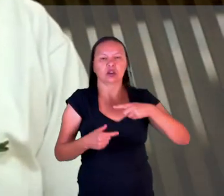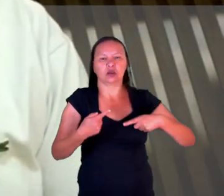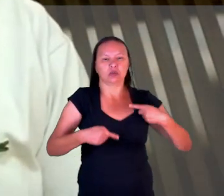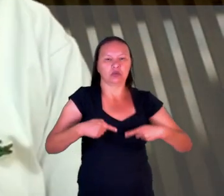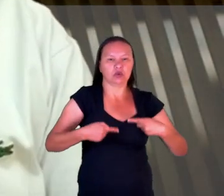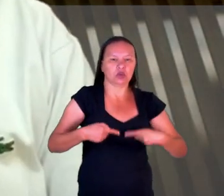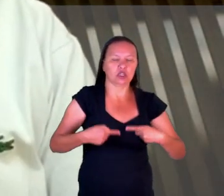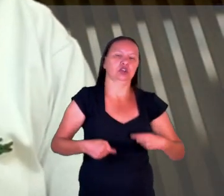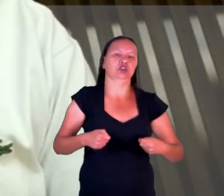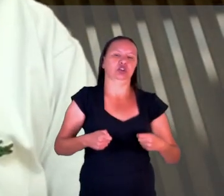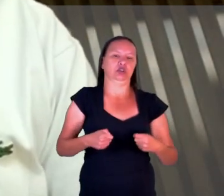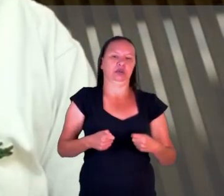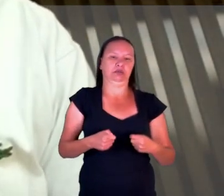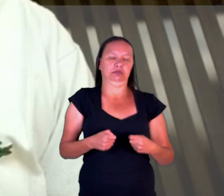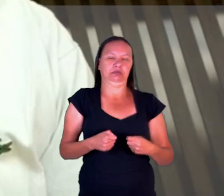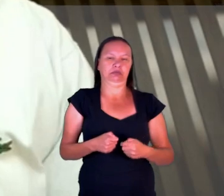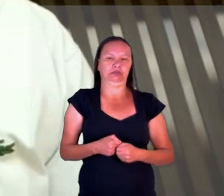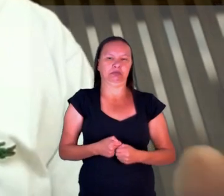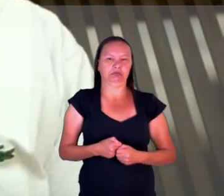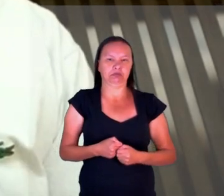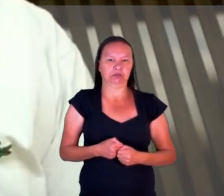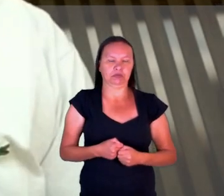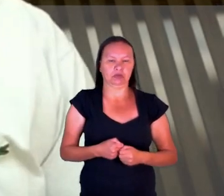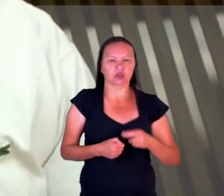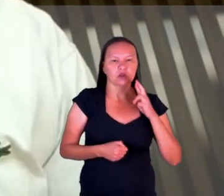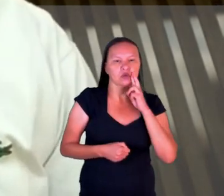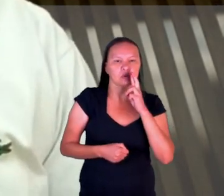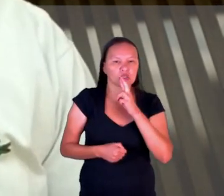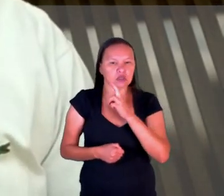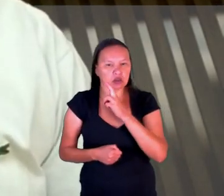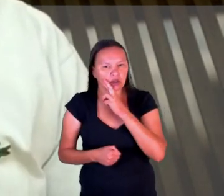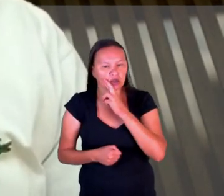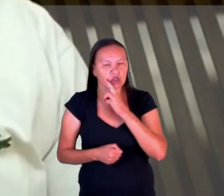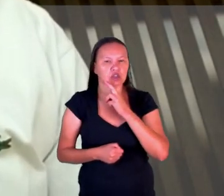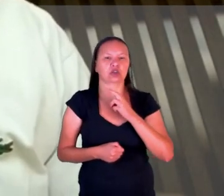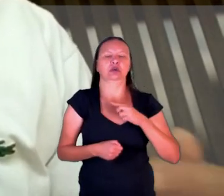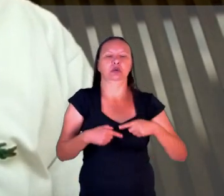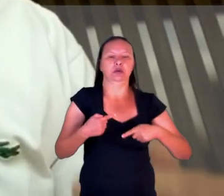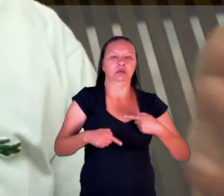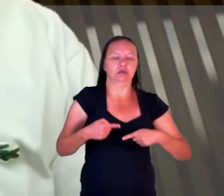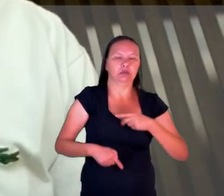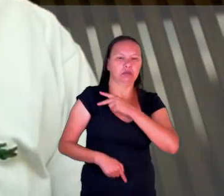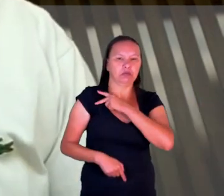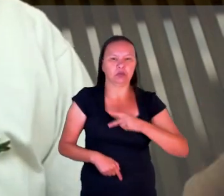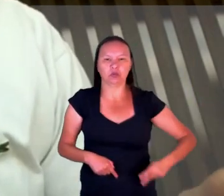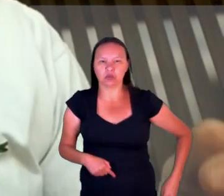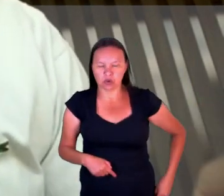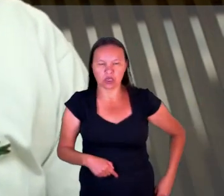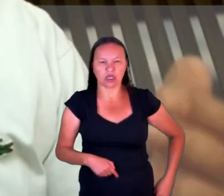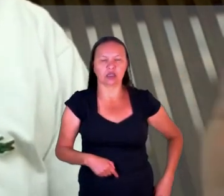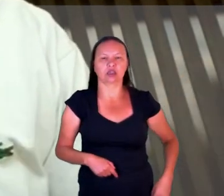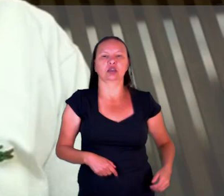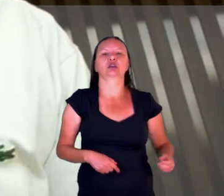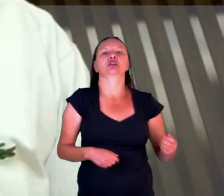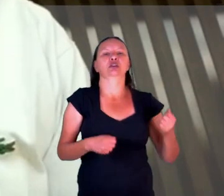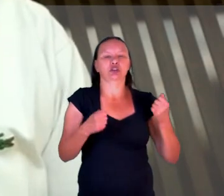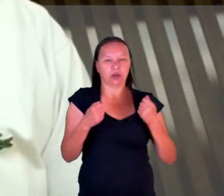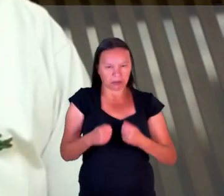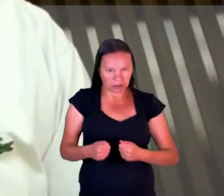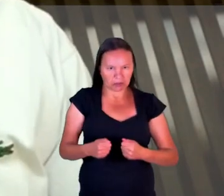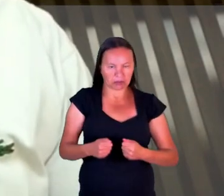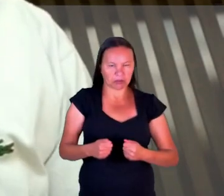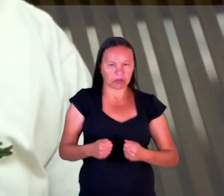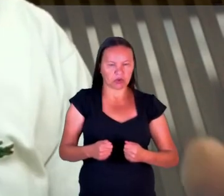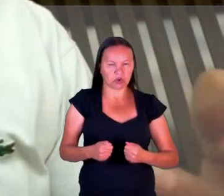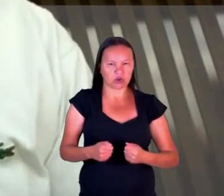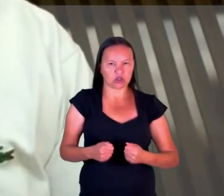né Nós temos eh eh eh os restaurantes populares né onde onde é possível onde já se mostra possível que